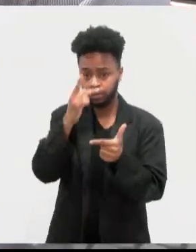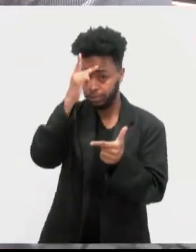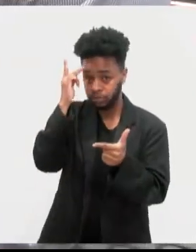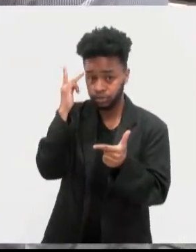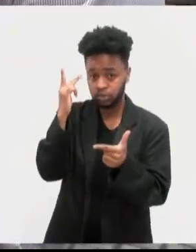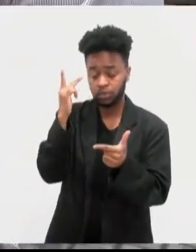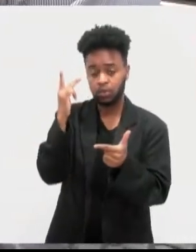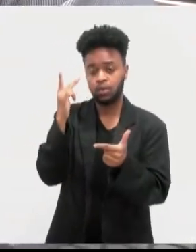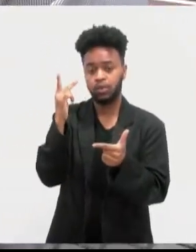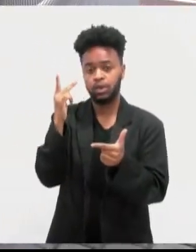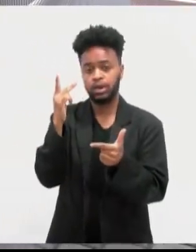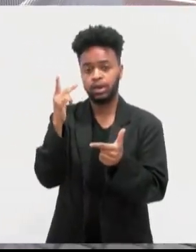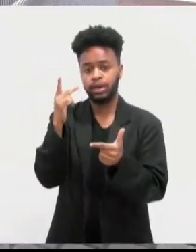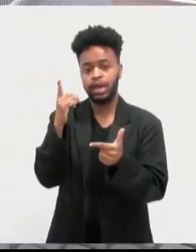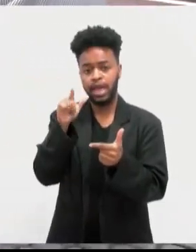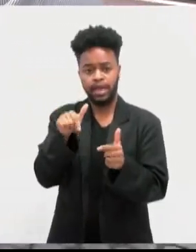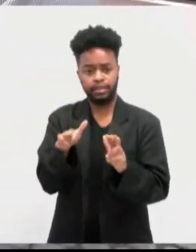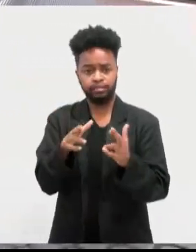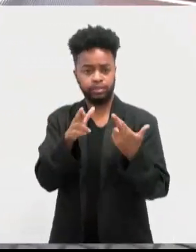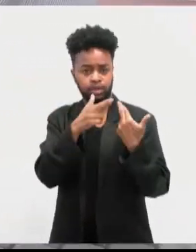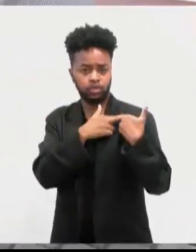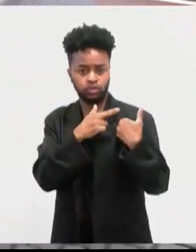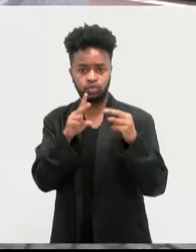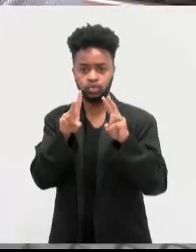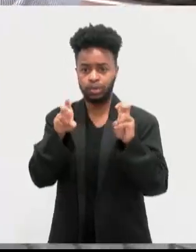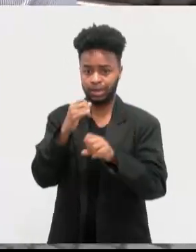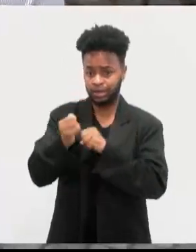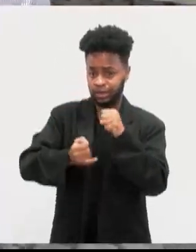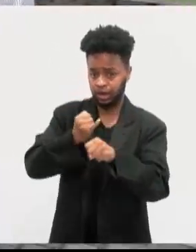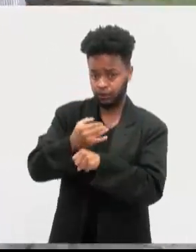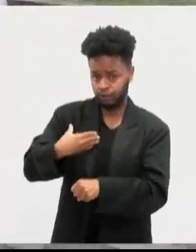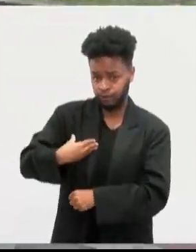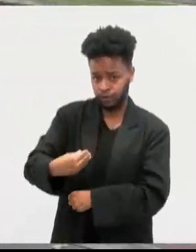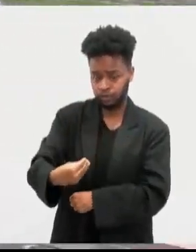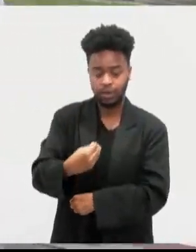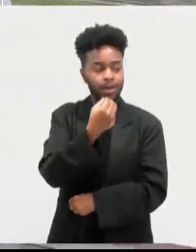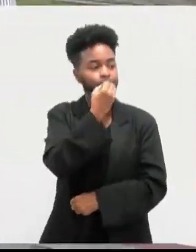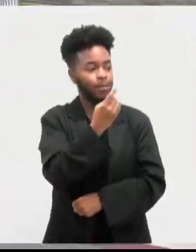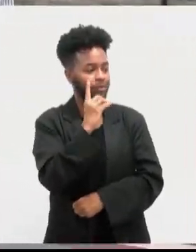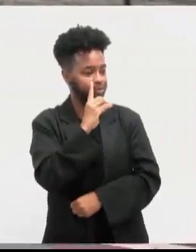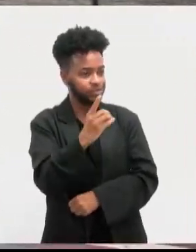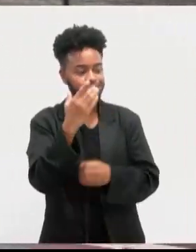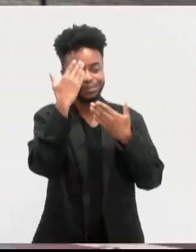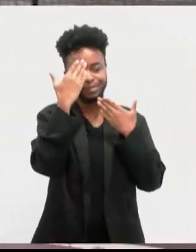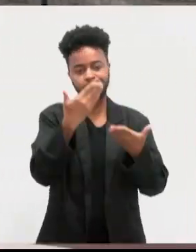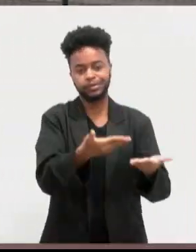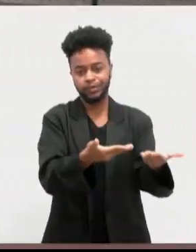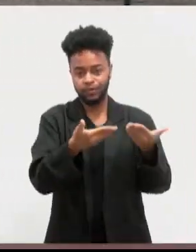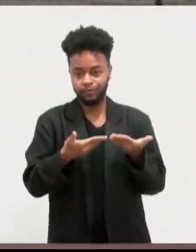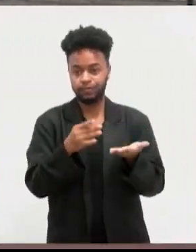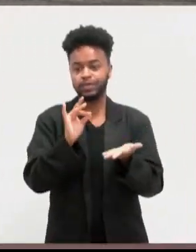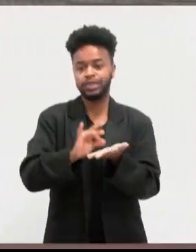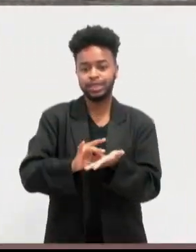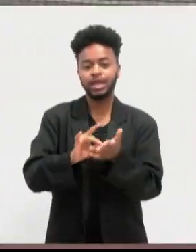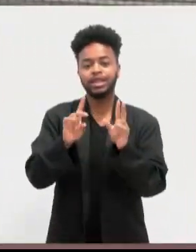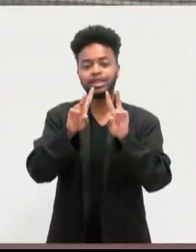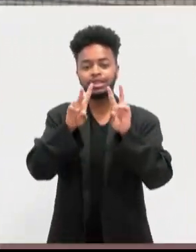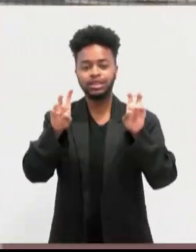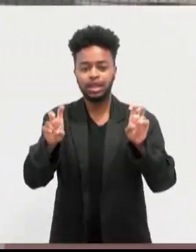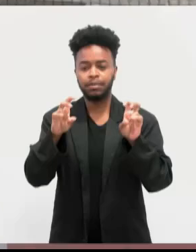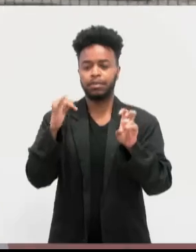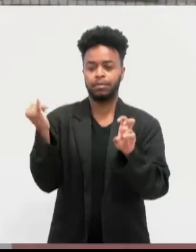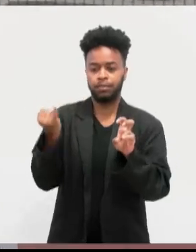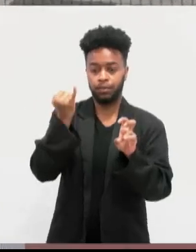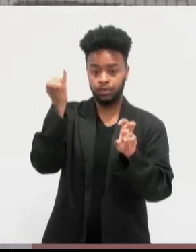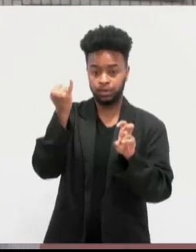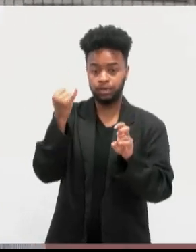outra pessoa, em relação à internet dos filhos? Bom dia, obrigado pelo convite. É um tema bastante importante.